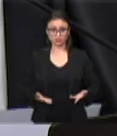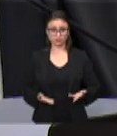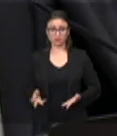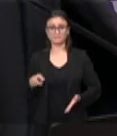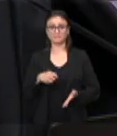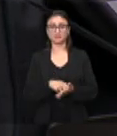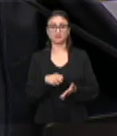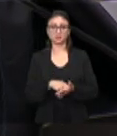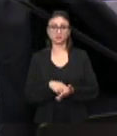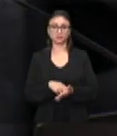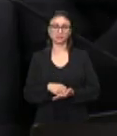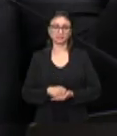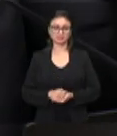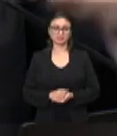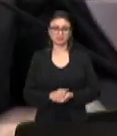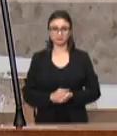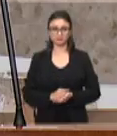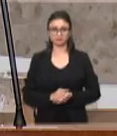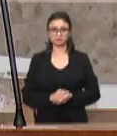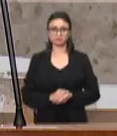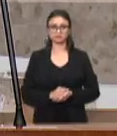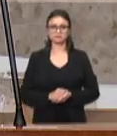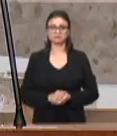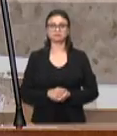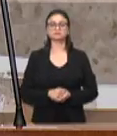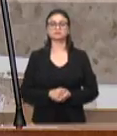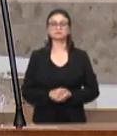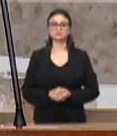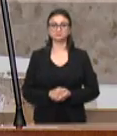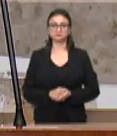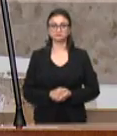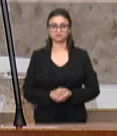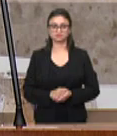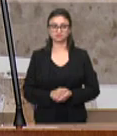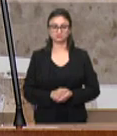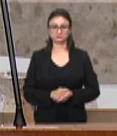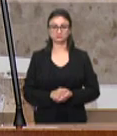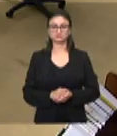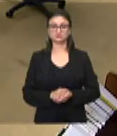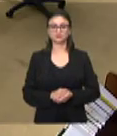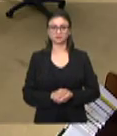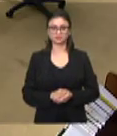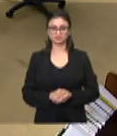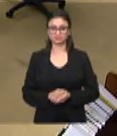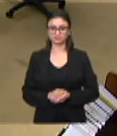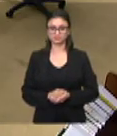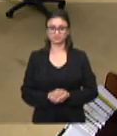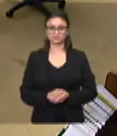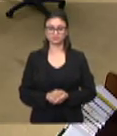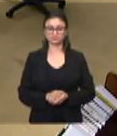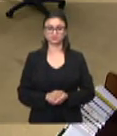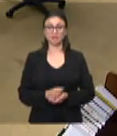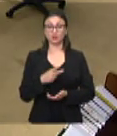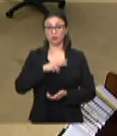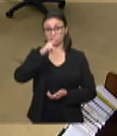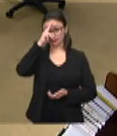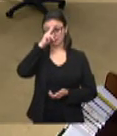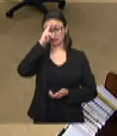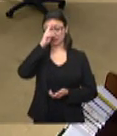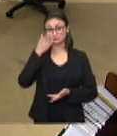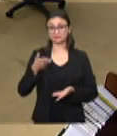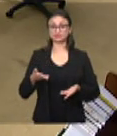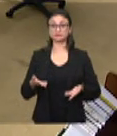de nulidade. 10? É o 10? Ou 11? 11? Não. É do 11, né? É que eu lembrei de cabeça agora